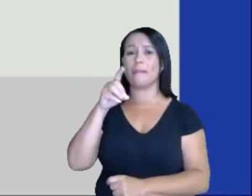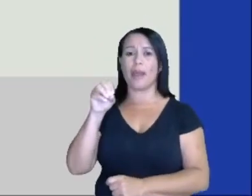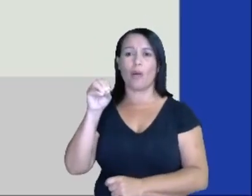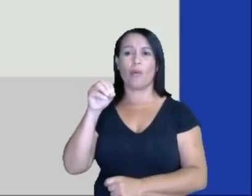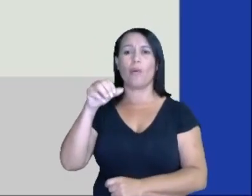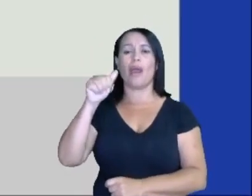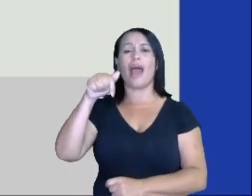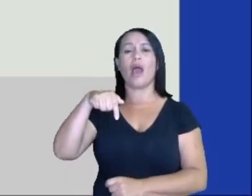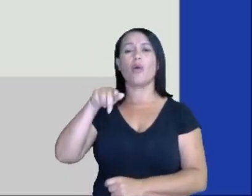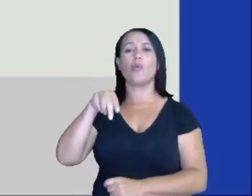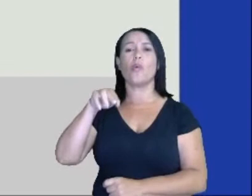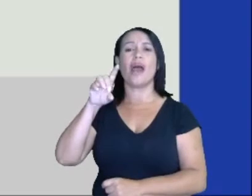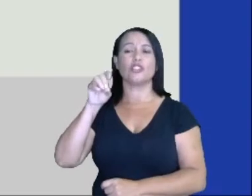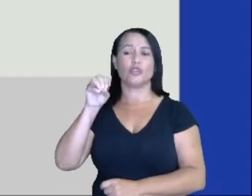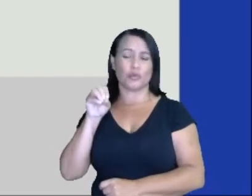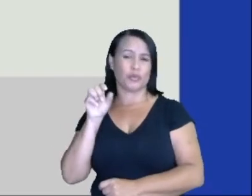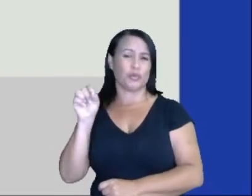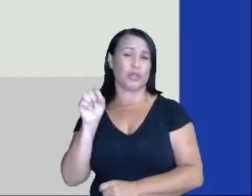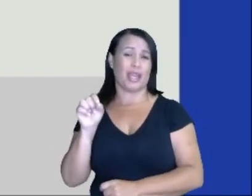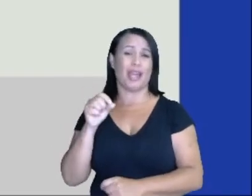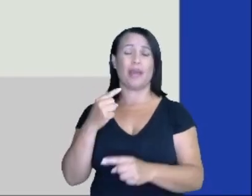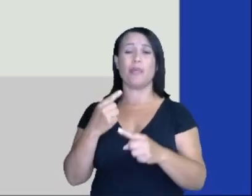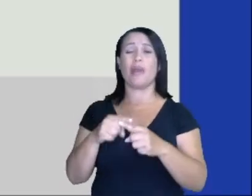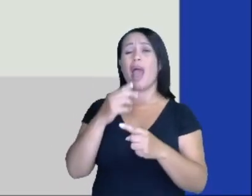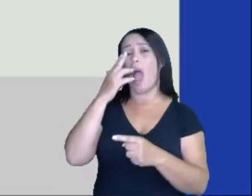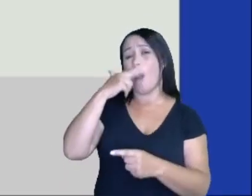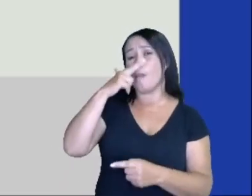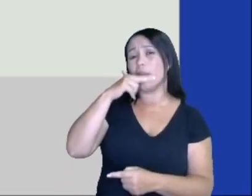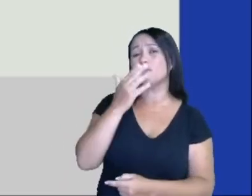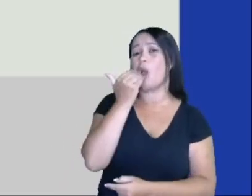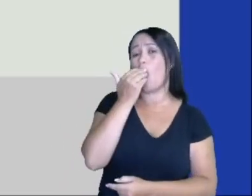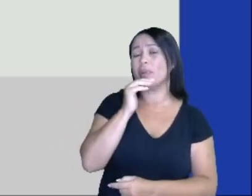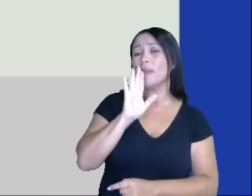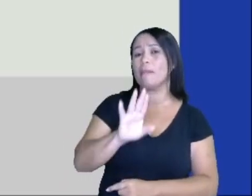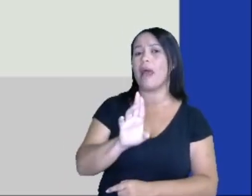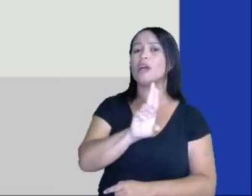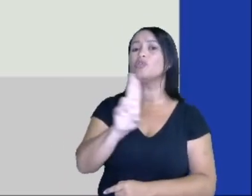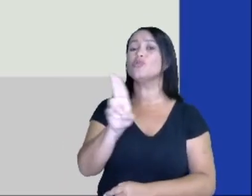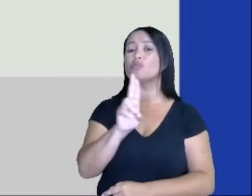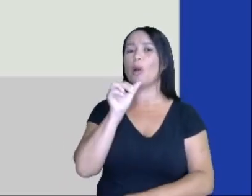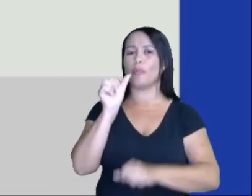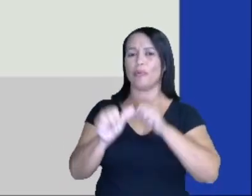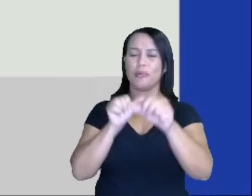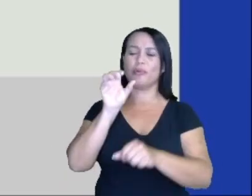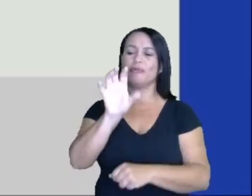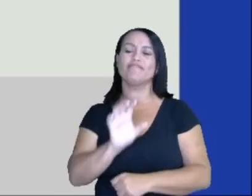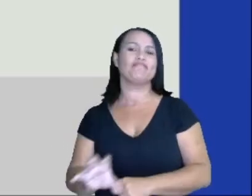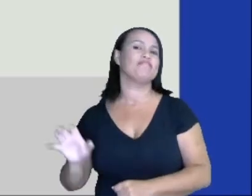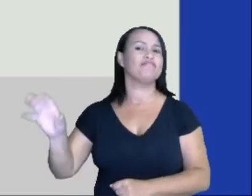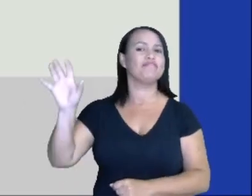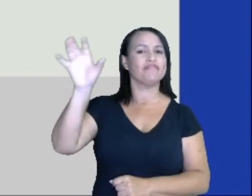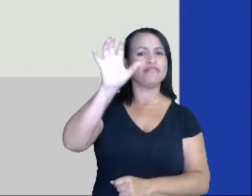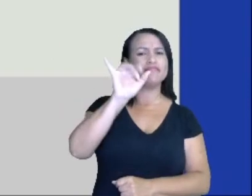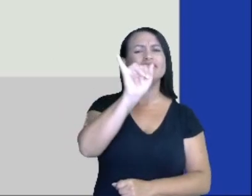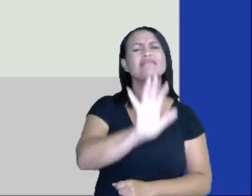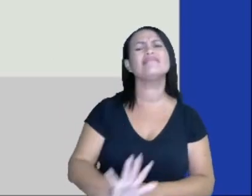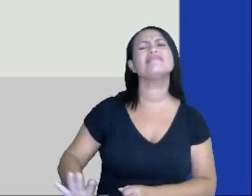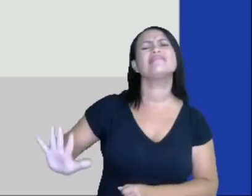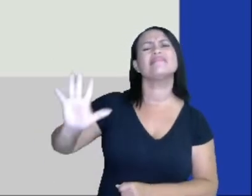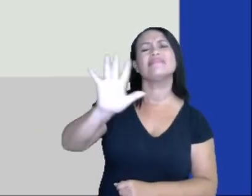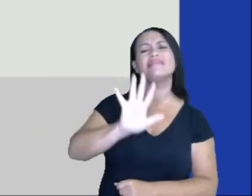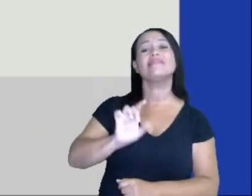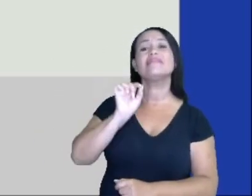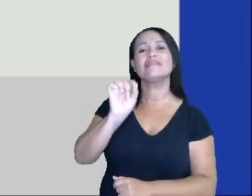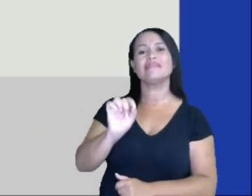região geográfica vai haver essa mudança no nome. Então, Essa imagem, ela traz um exemplo de